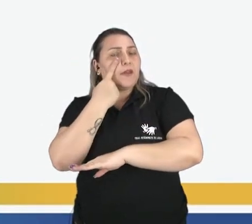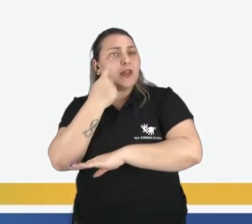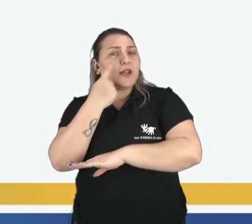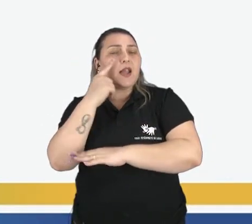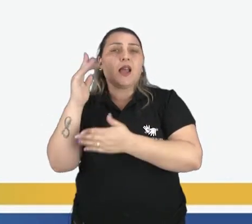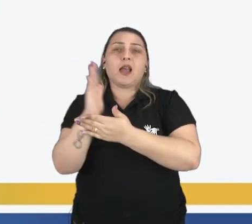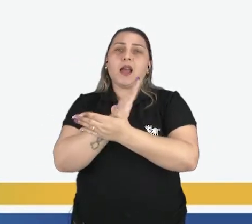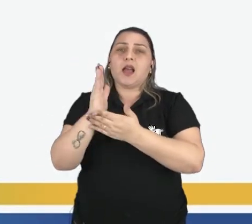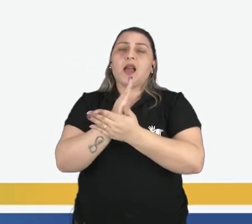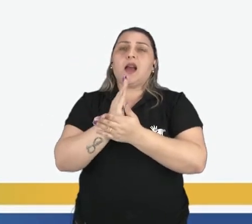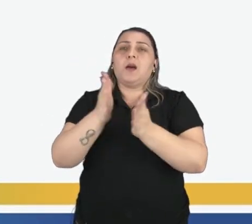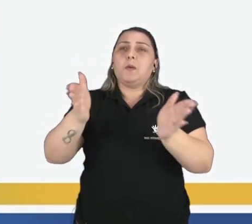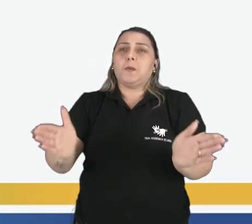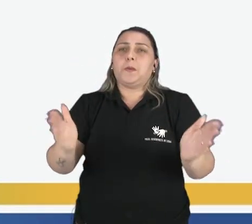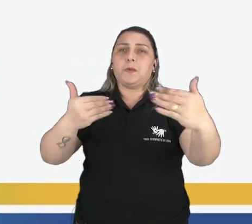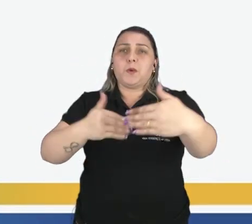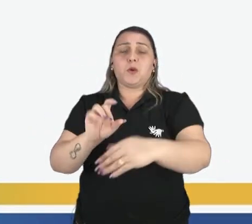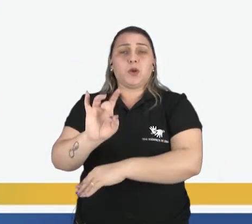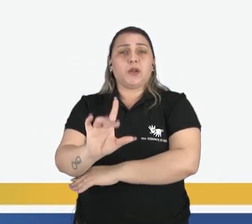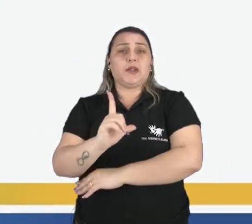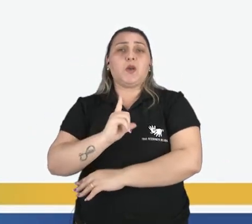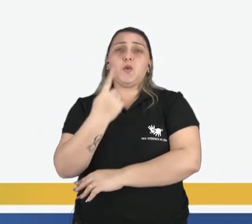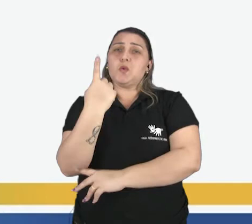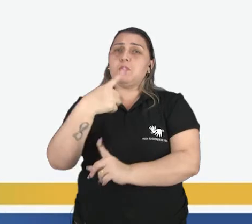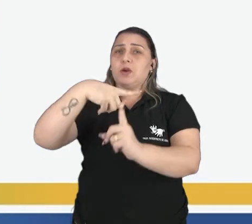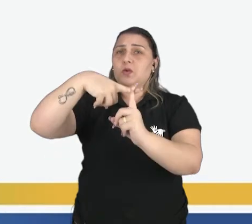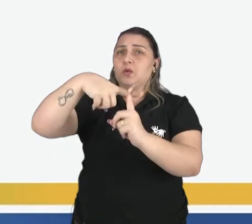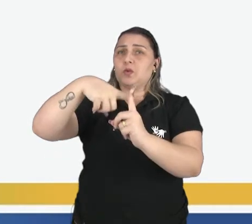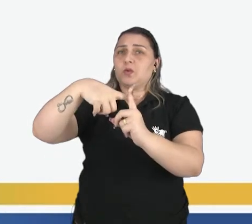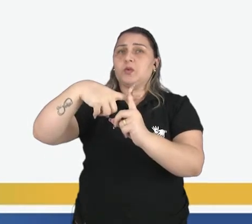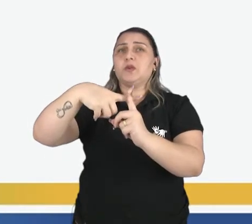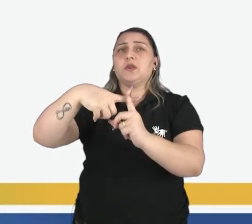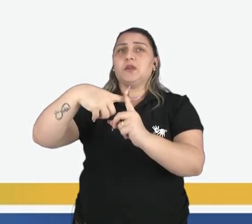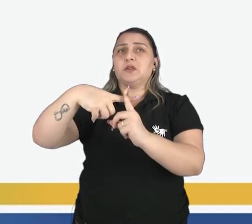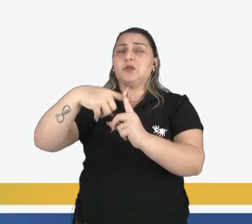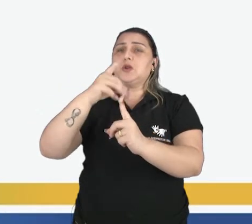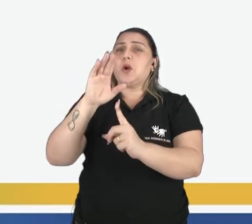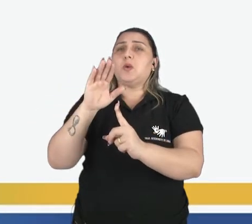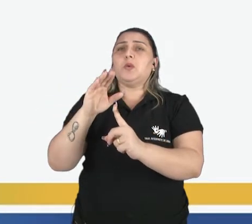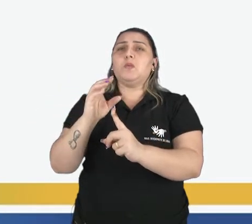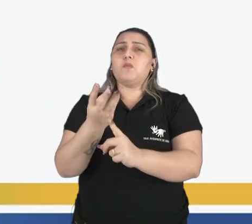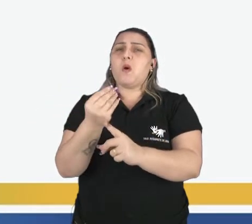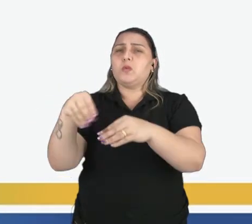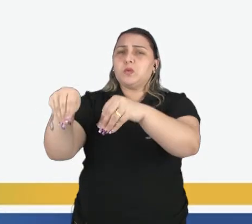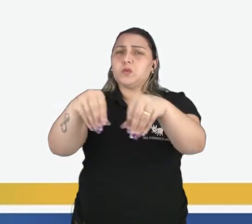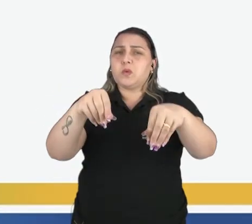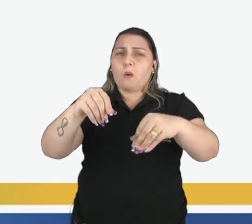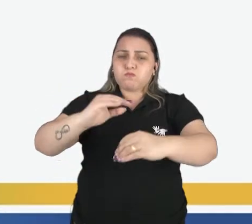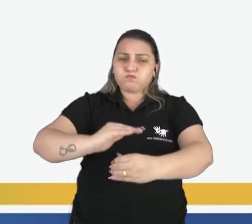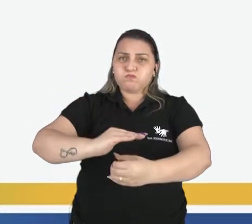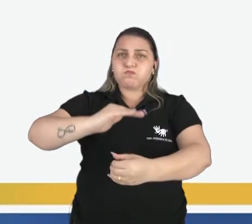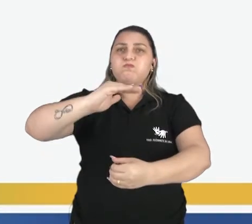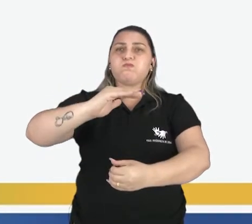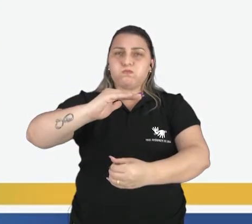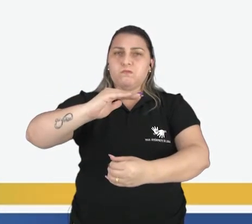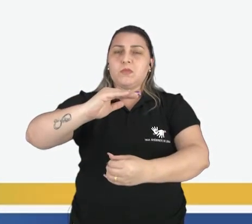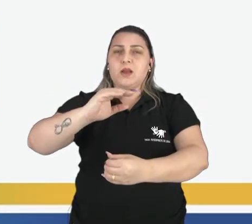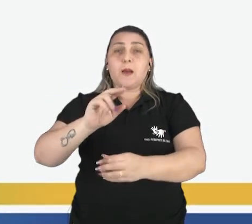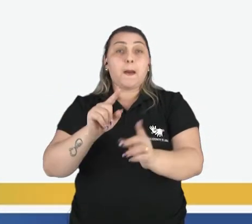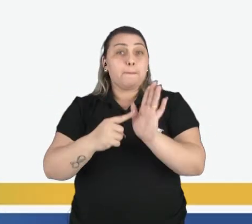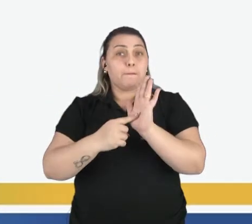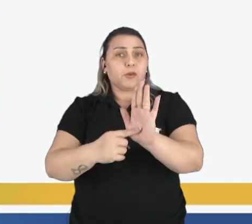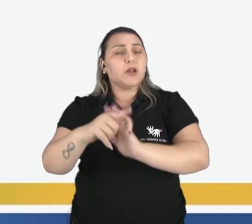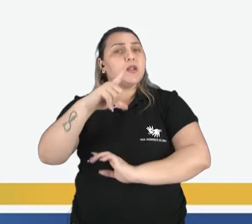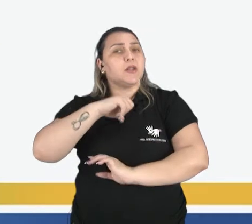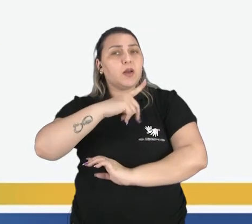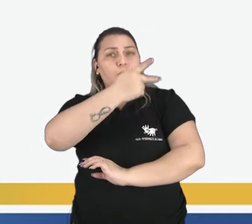em algumas tumbas só existe uma cruz. E às vezes não é isso, só tem um monte de terra, um cume para poder mostrar